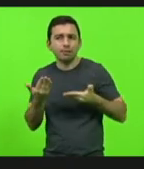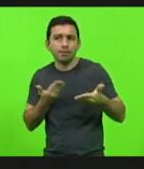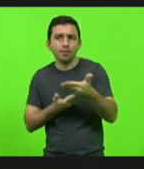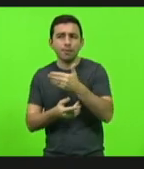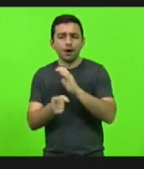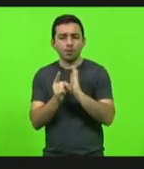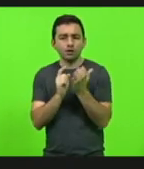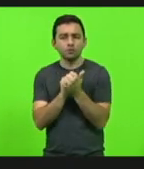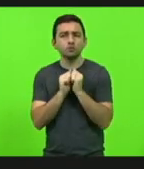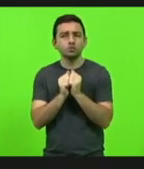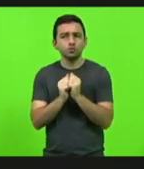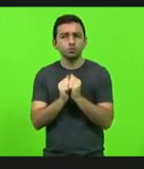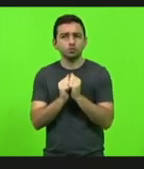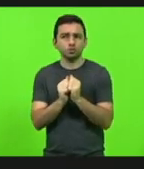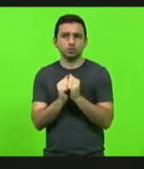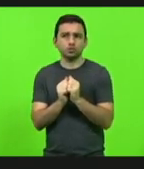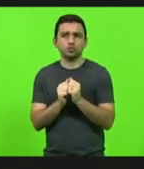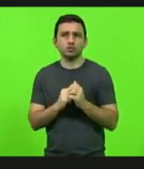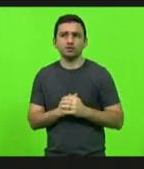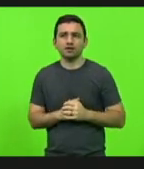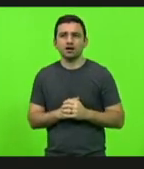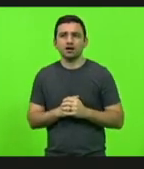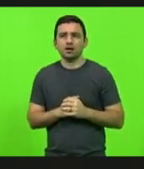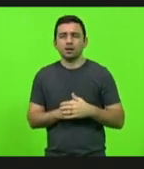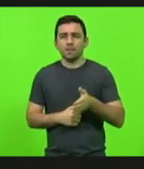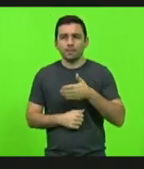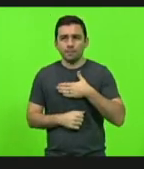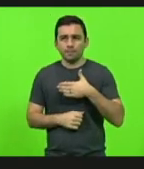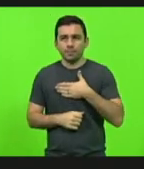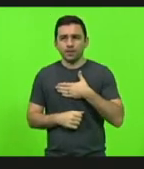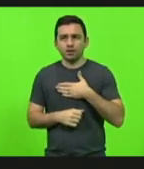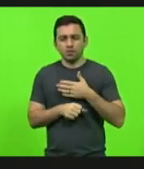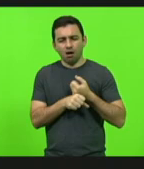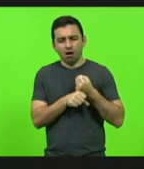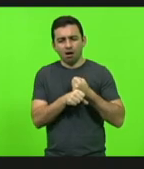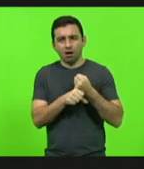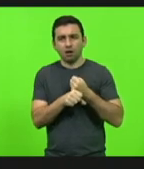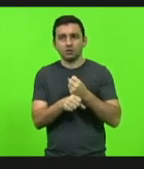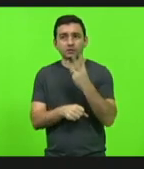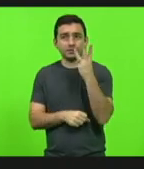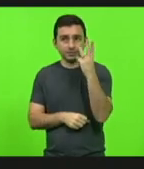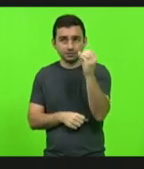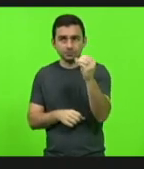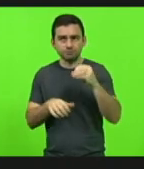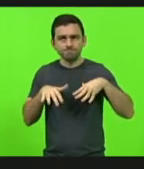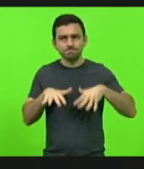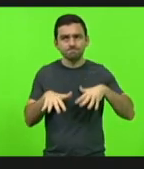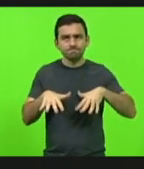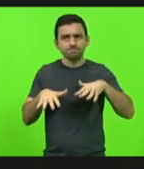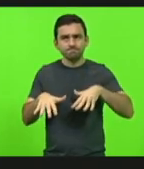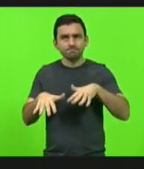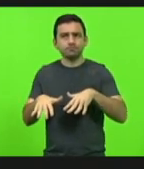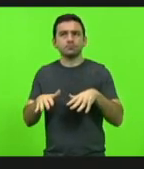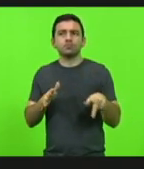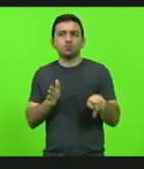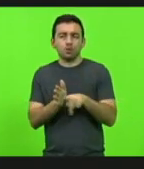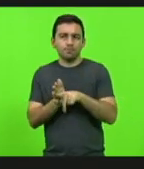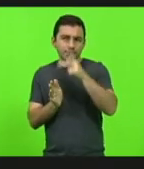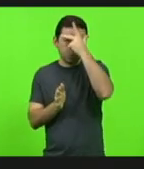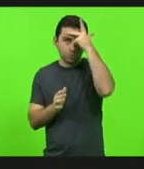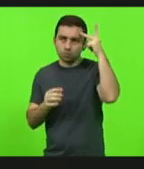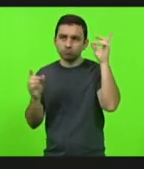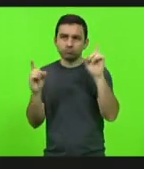então ao longo desses meus mais de 30 anos e o movimento das pessoas com